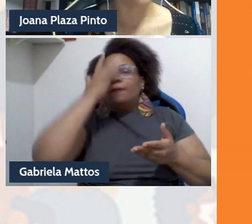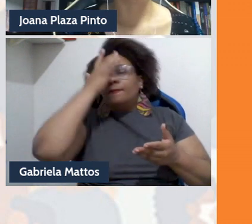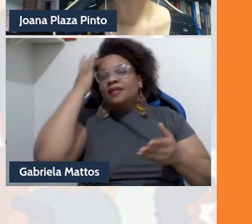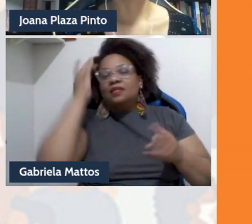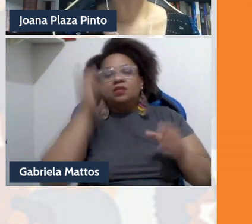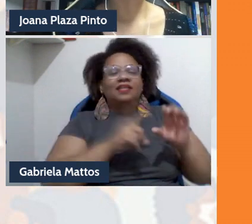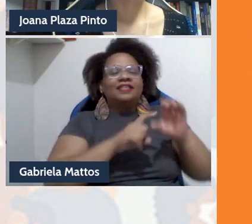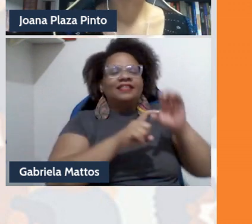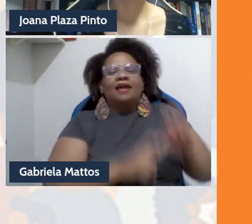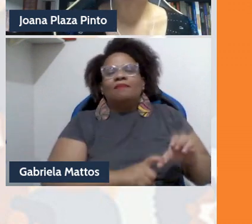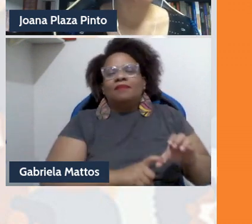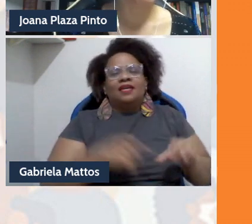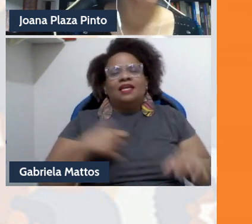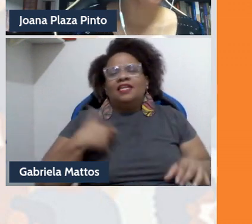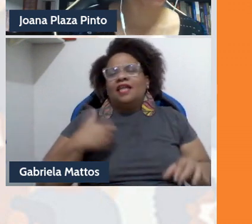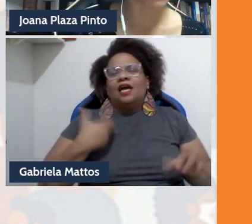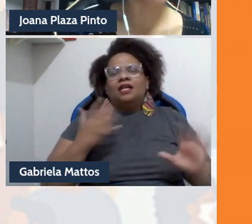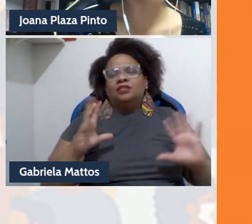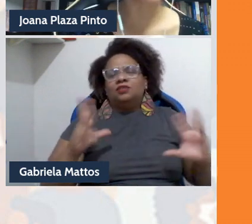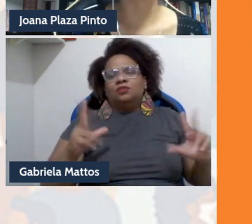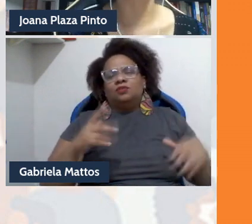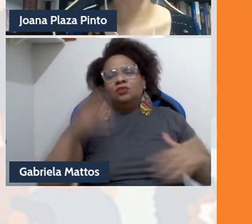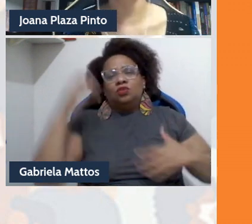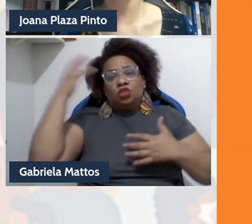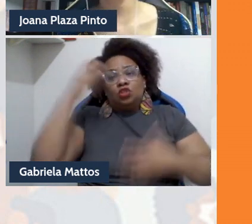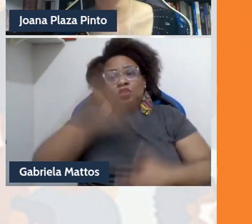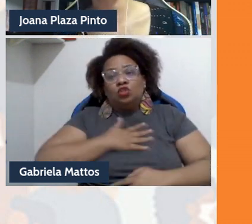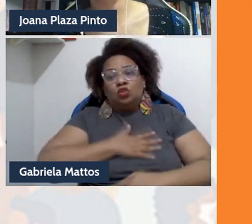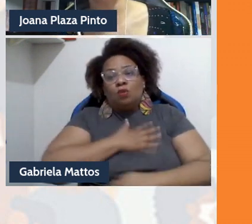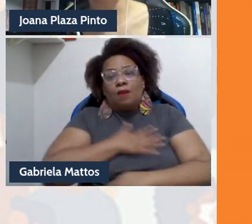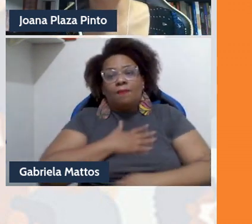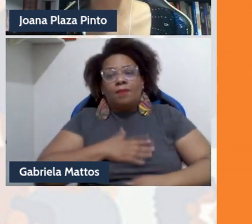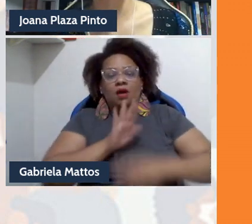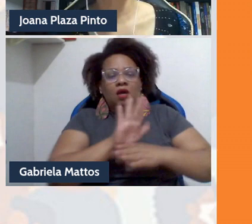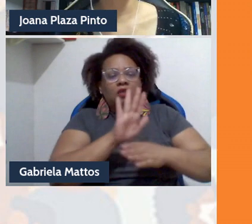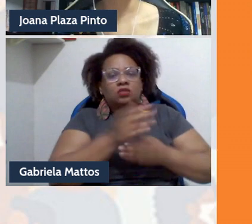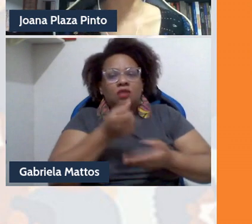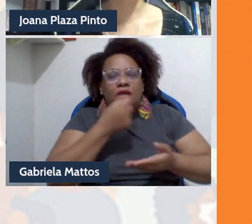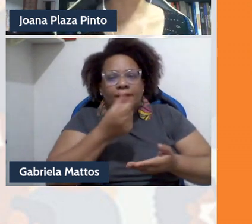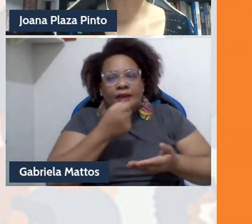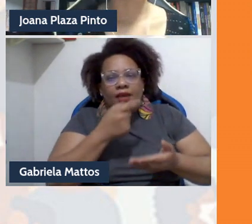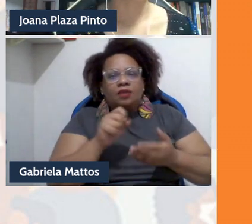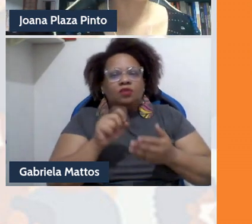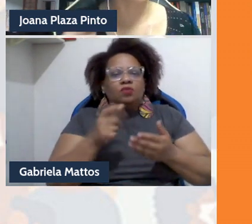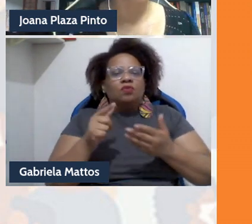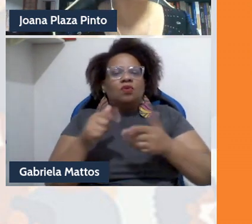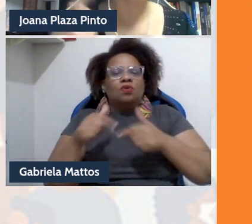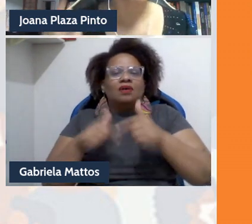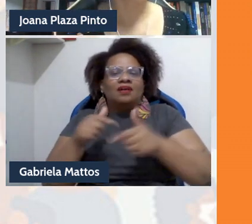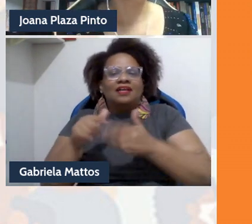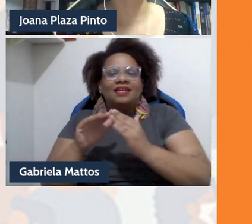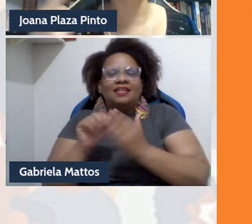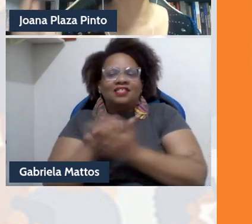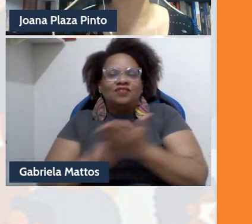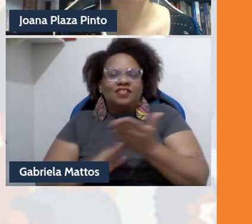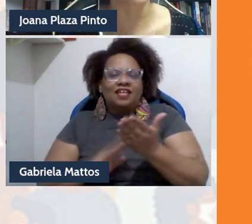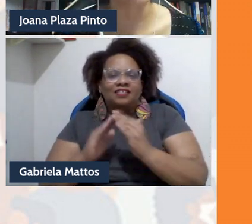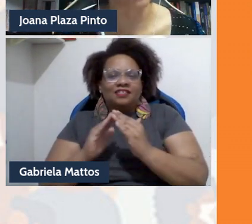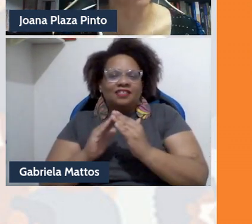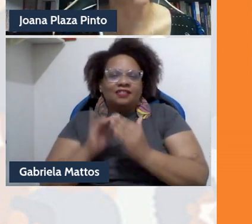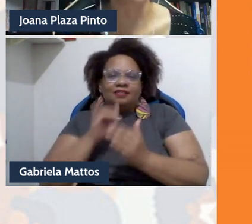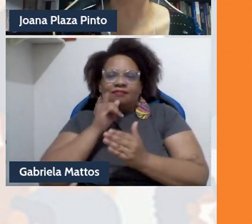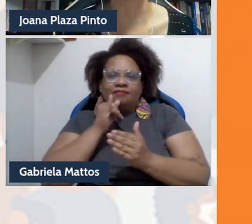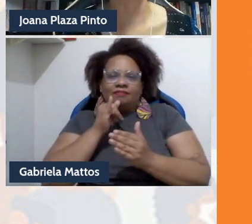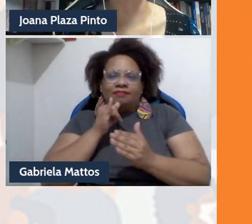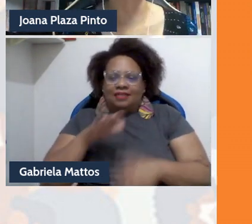idades, que vai do banho à ajuda com remédios ou tarefas escolares, né? Por exemplo, quando o